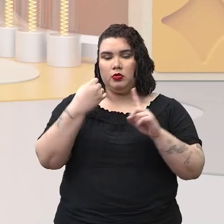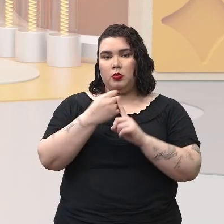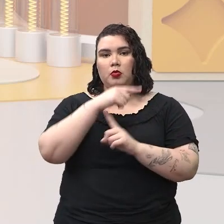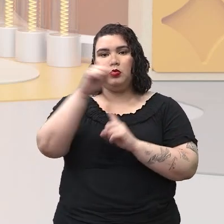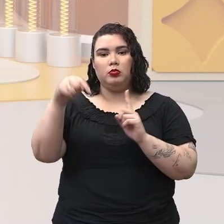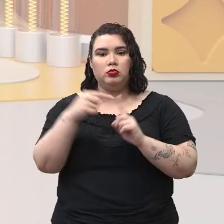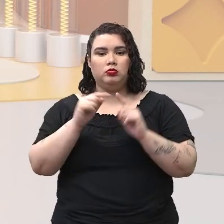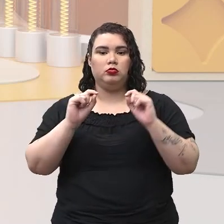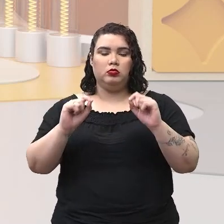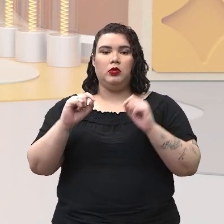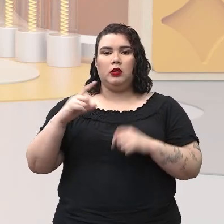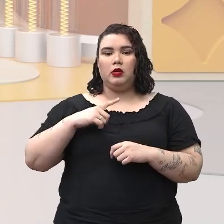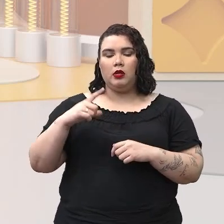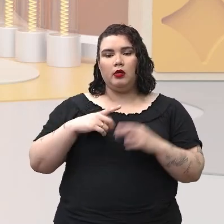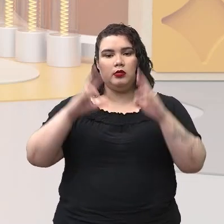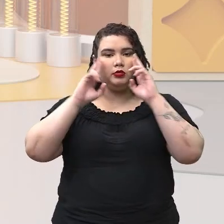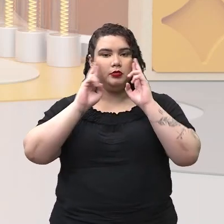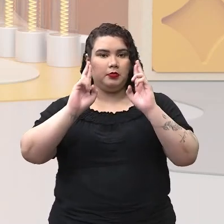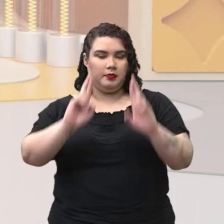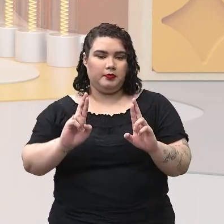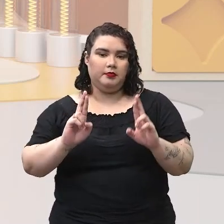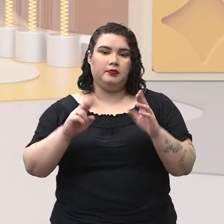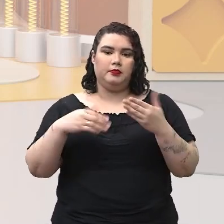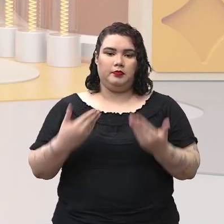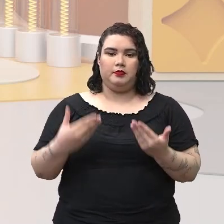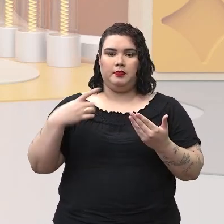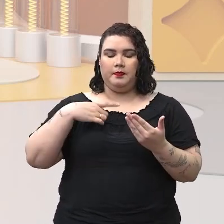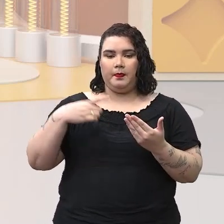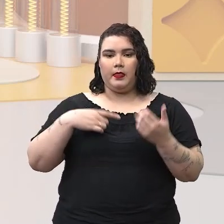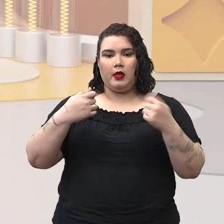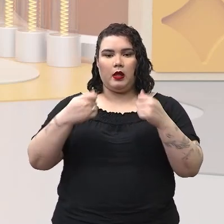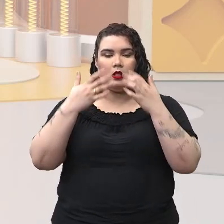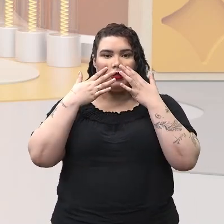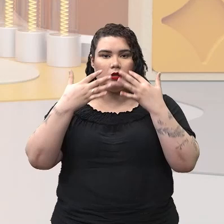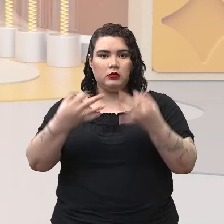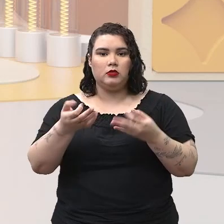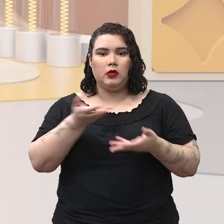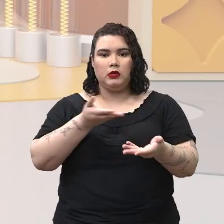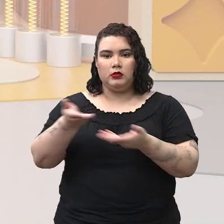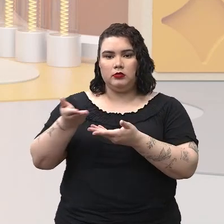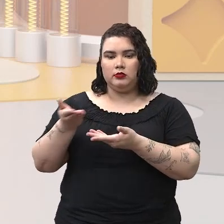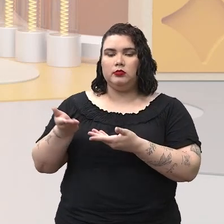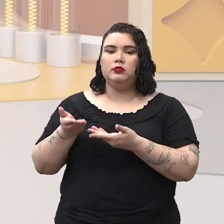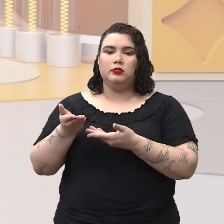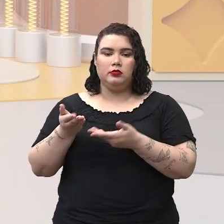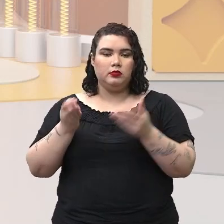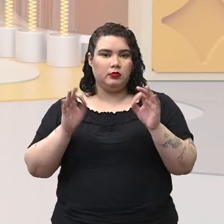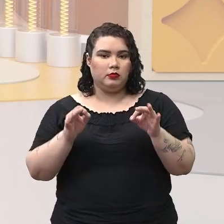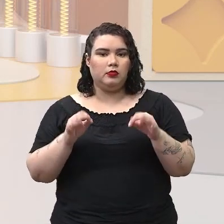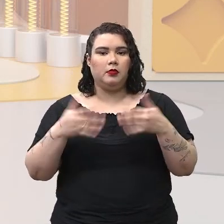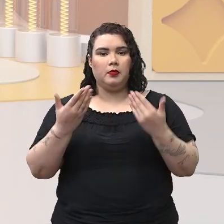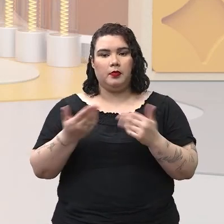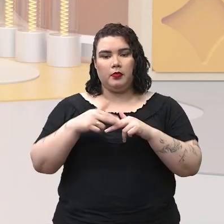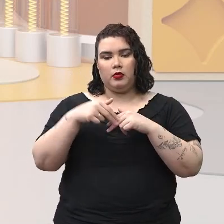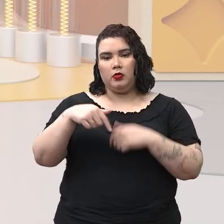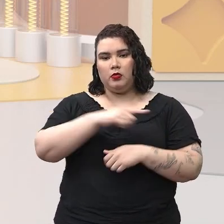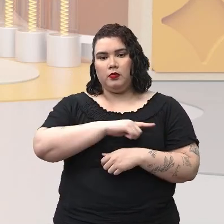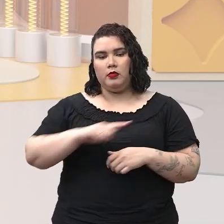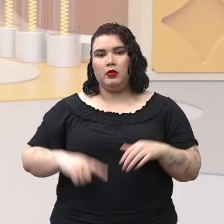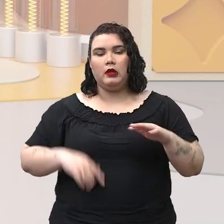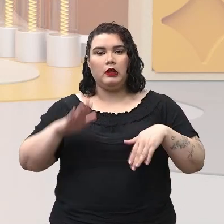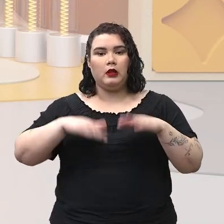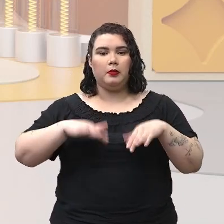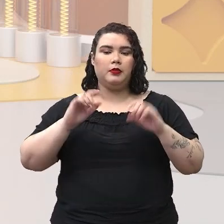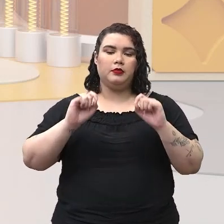buscam trazer respeito, serem ouvidas, né, para serem observadas por esses governos. Aí depende muito,